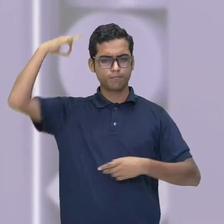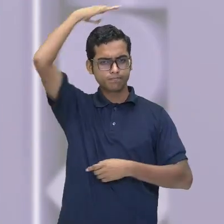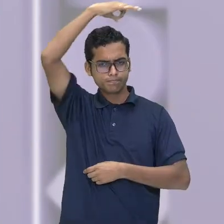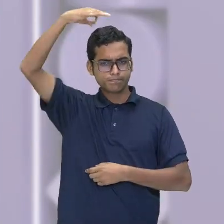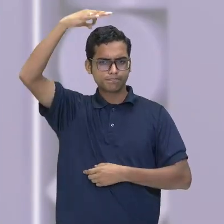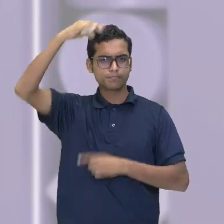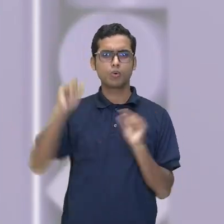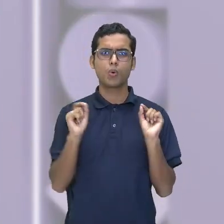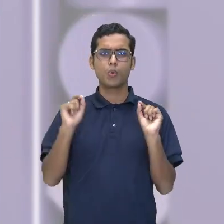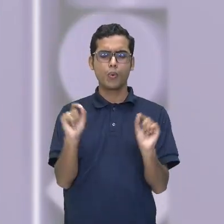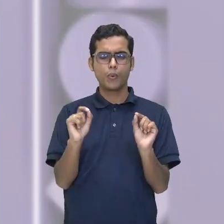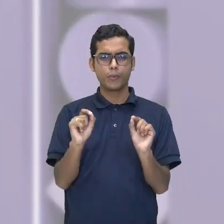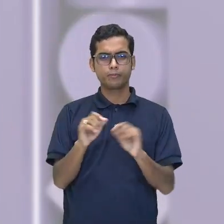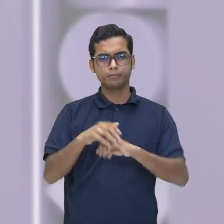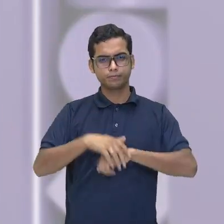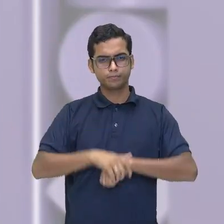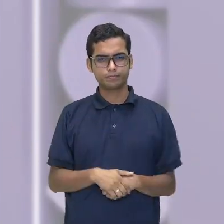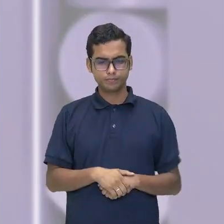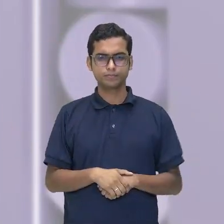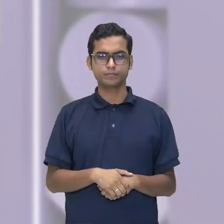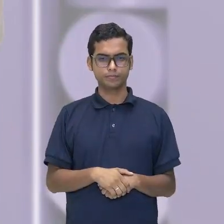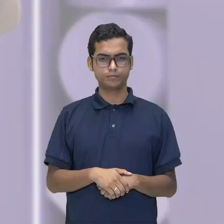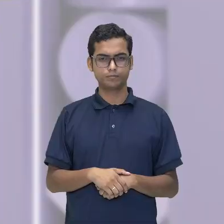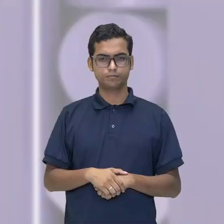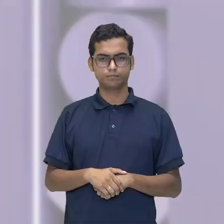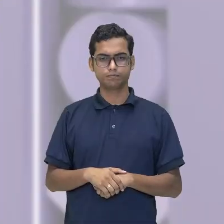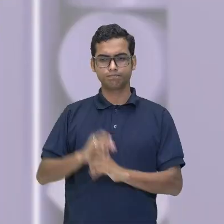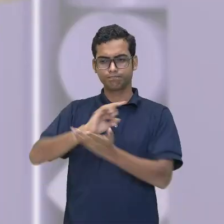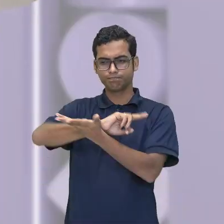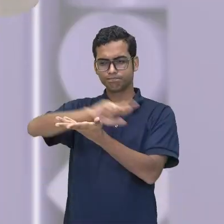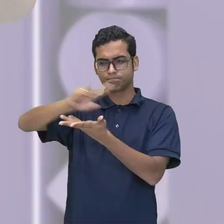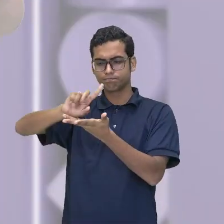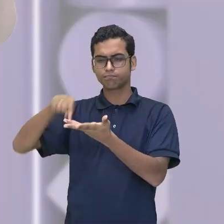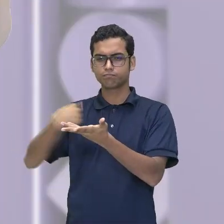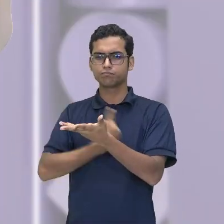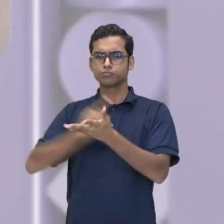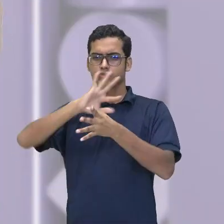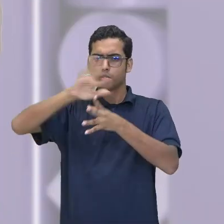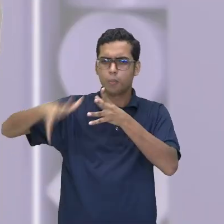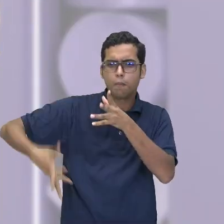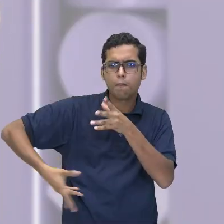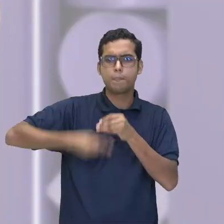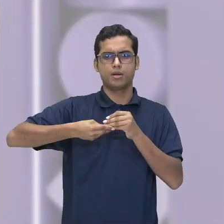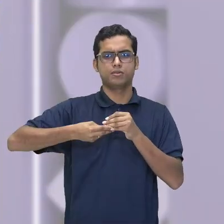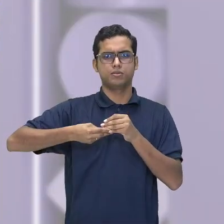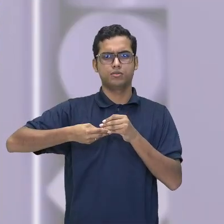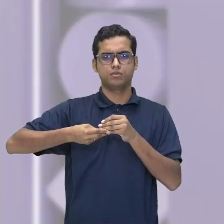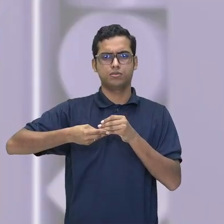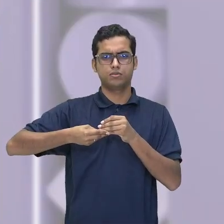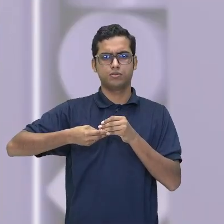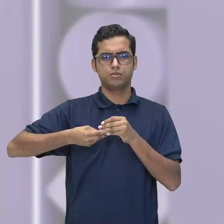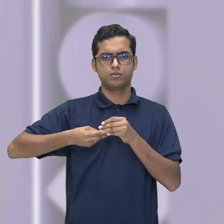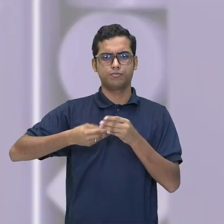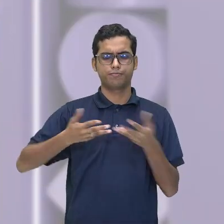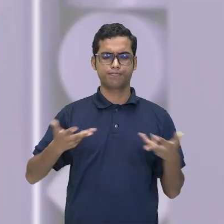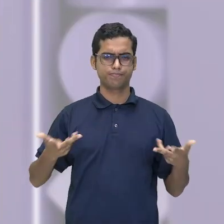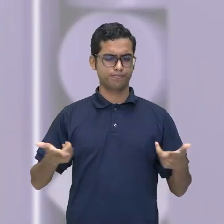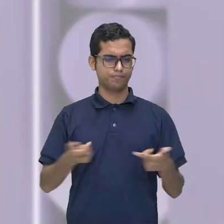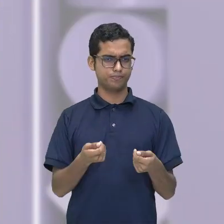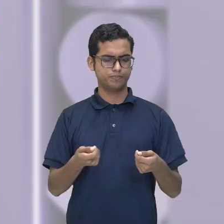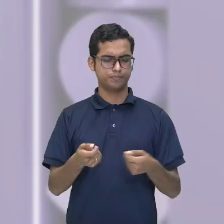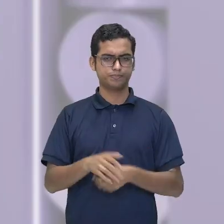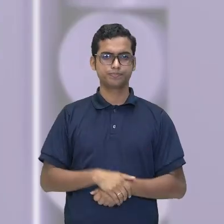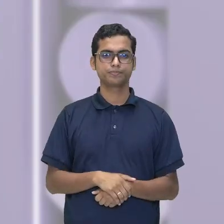gente. E aqui eu quero te convidar para, de maneira assim bem tranquila, fazermos um